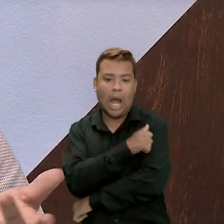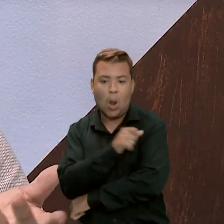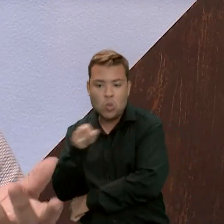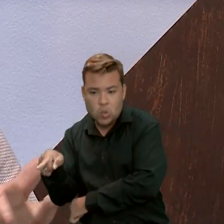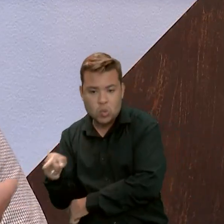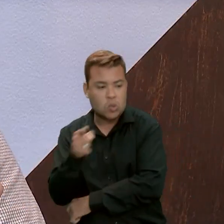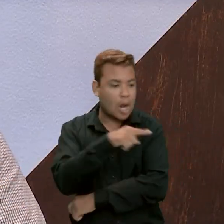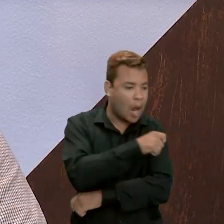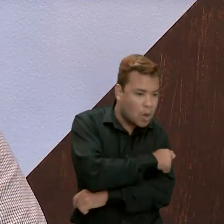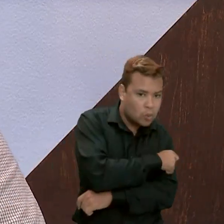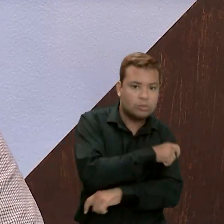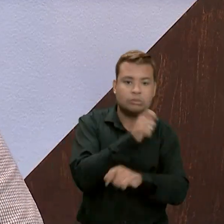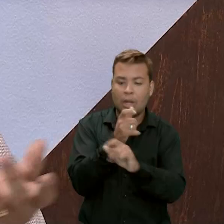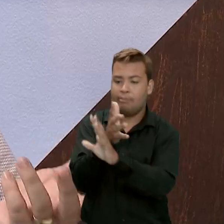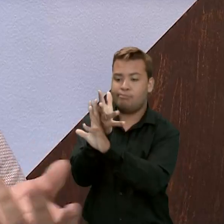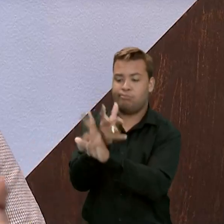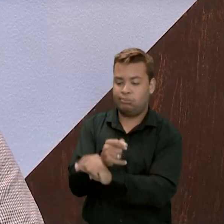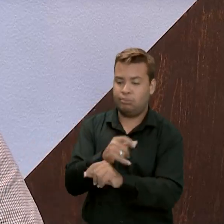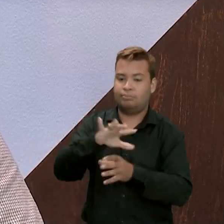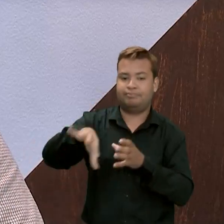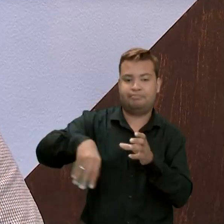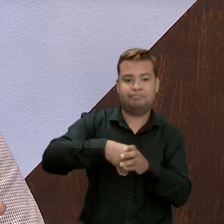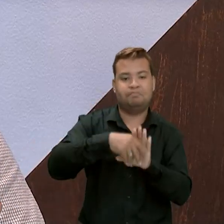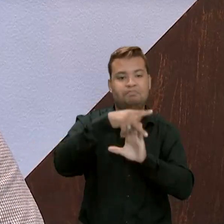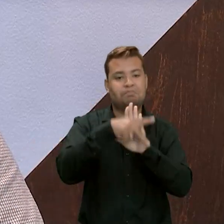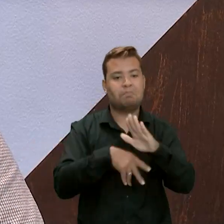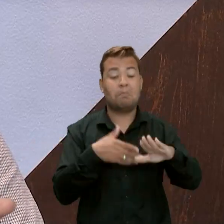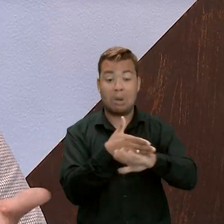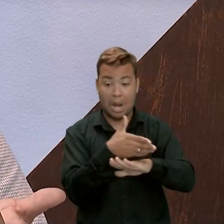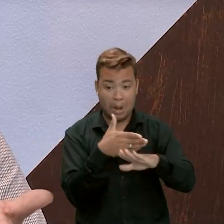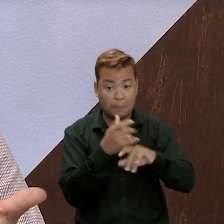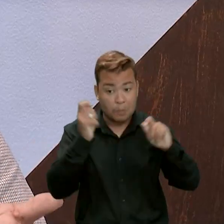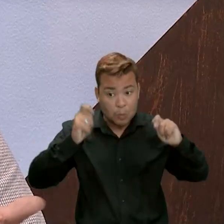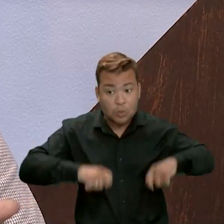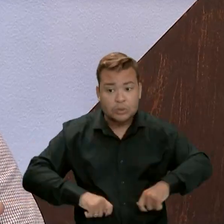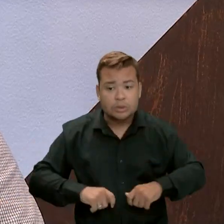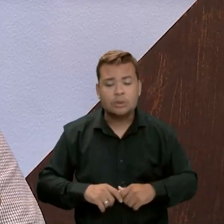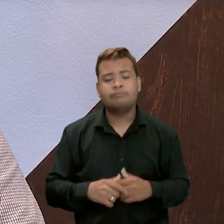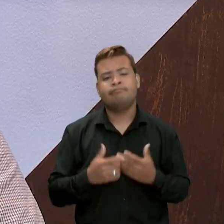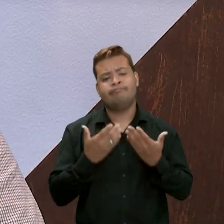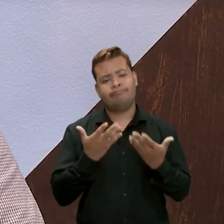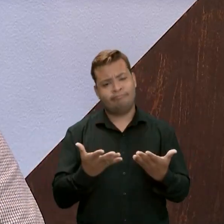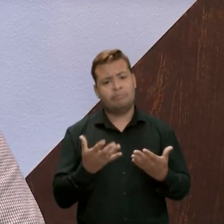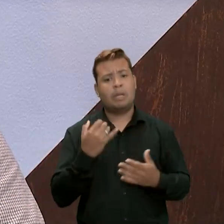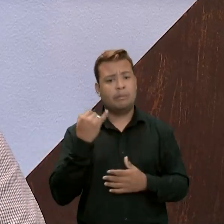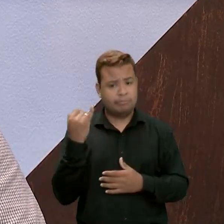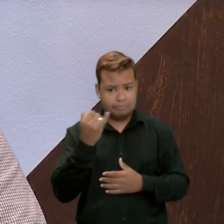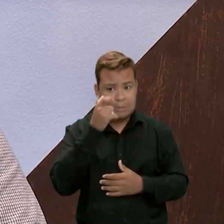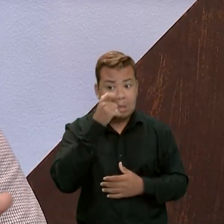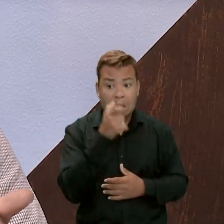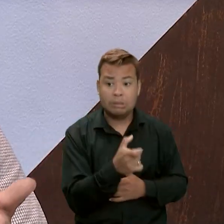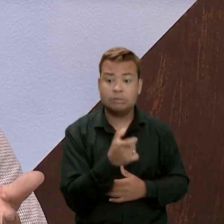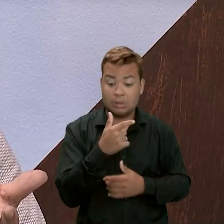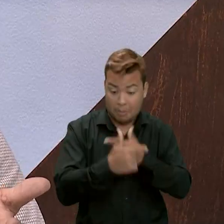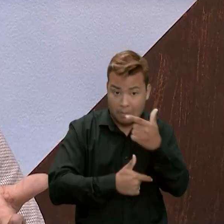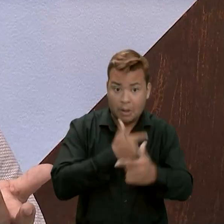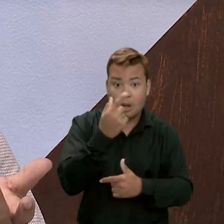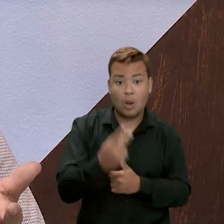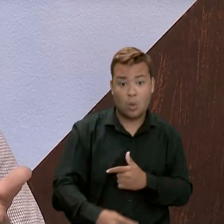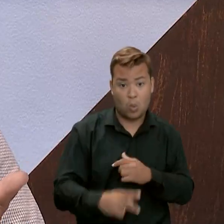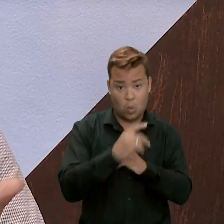projeto multi-interdisciplinar. Então acho que essa é um papel muito interessante da universidade. Então hoje